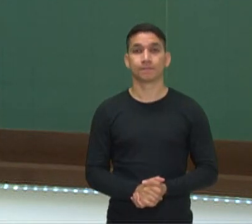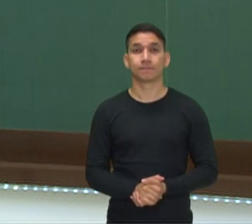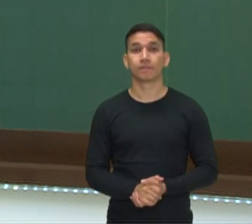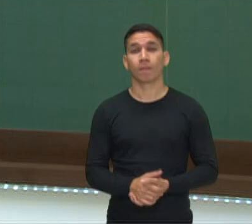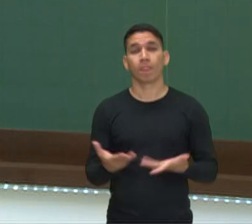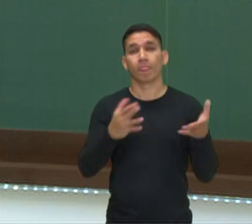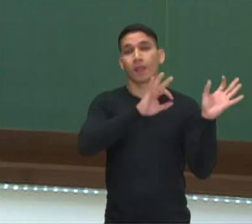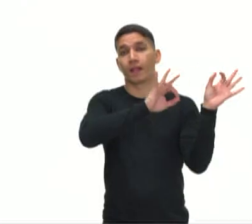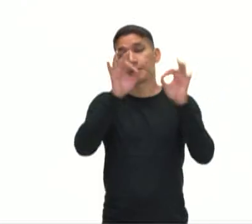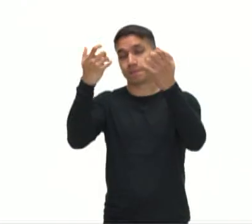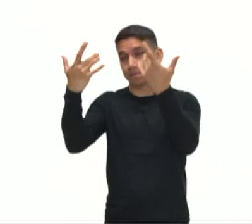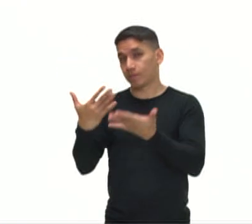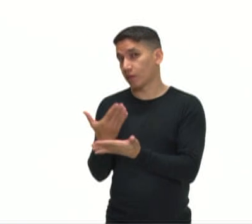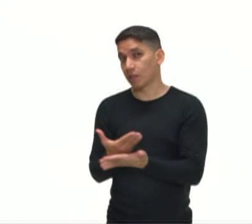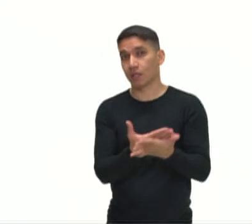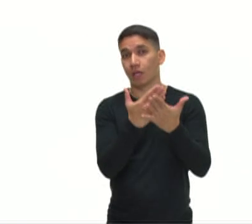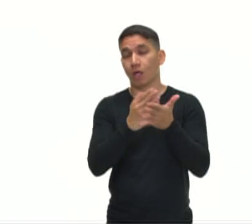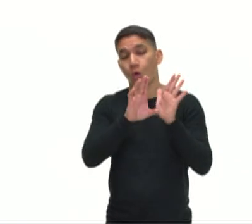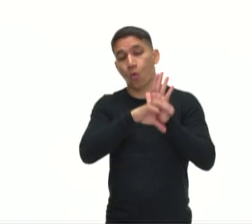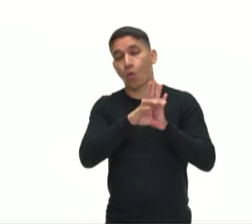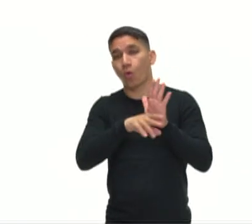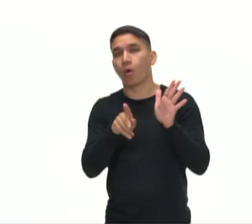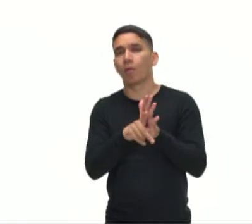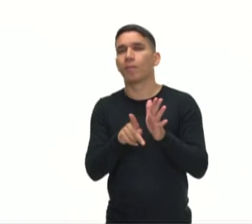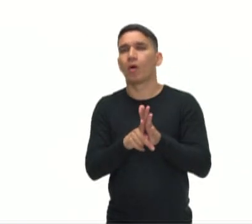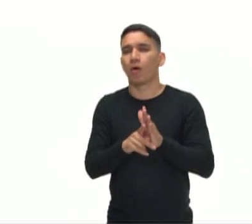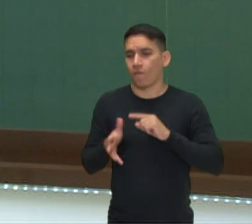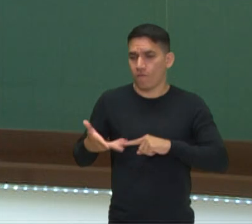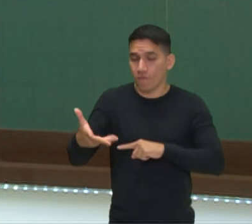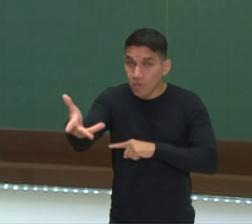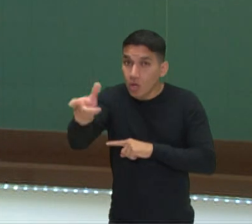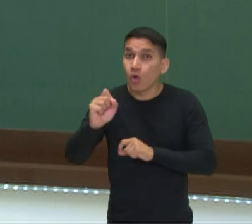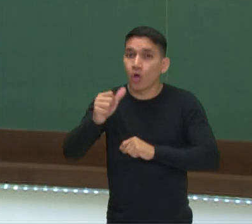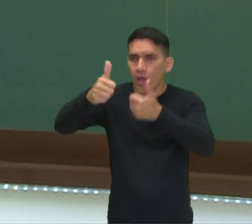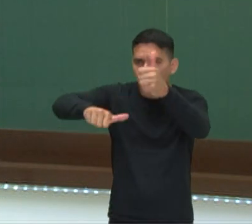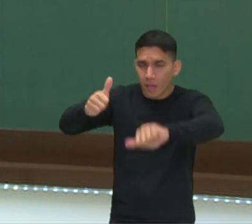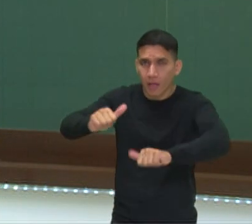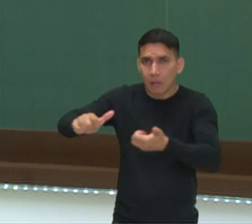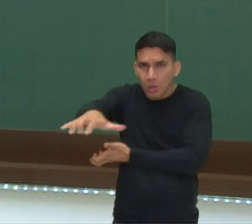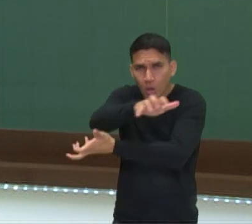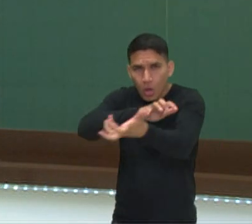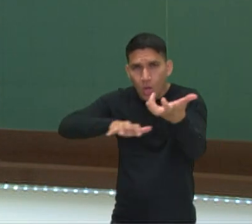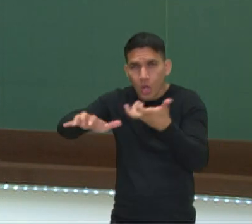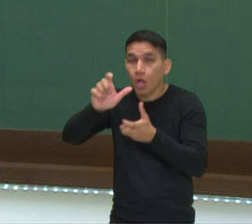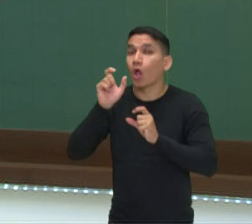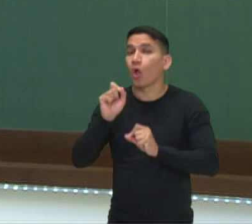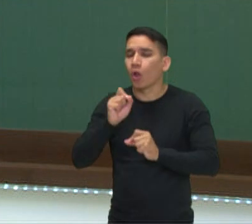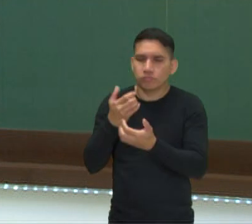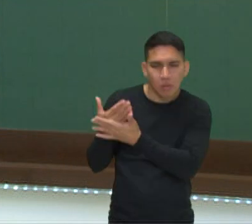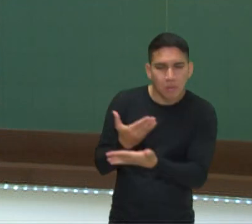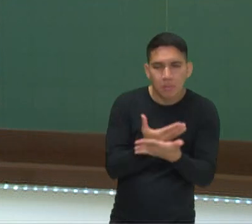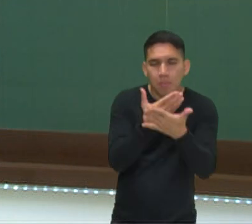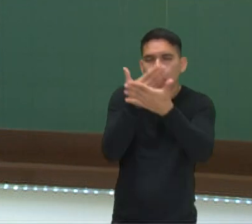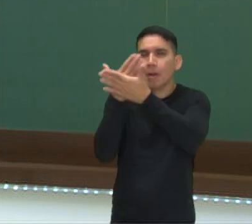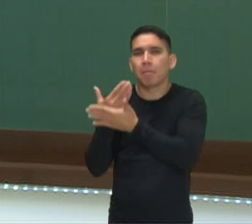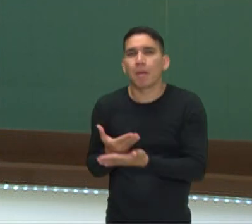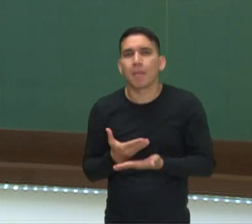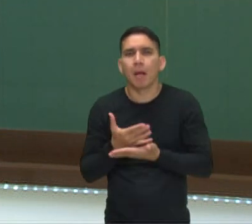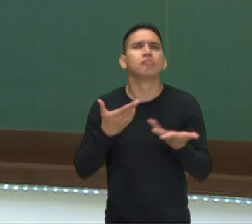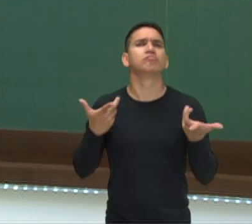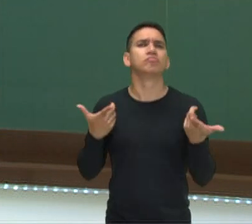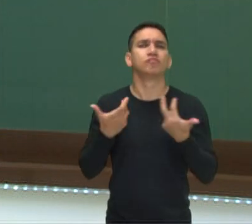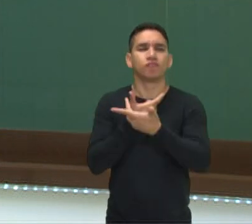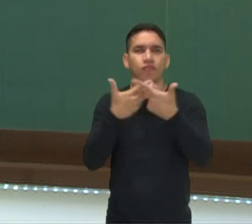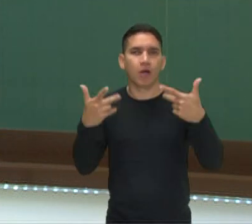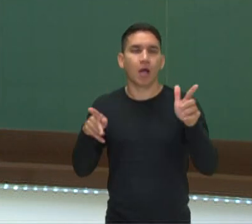Nessa aula, nós revisamos o conceito de cinética química, que é a parte da química que se ocupa de estudar a velocidade das reações